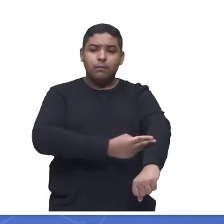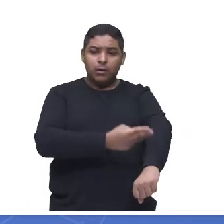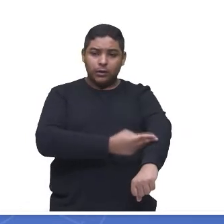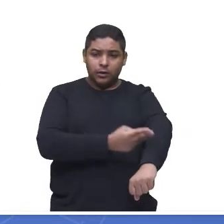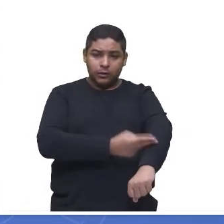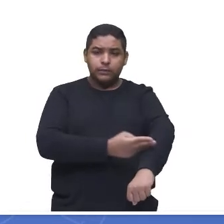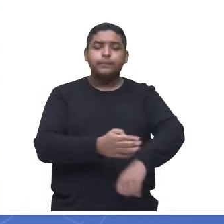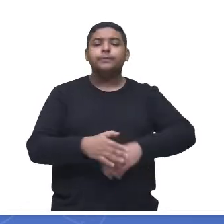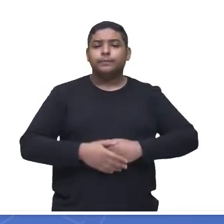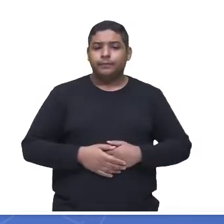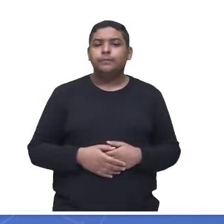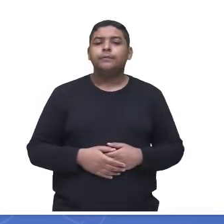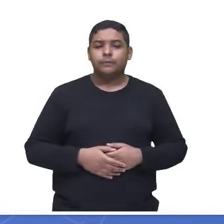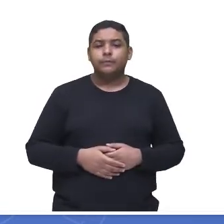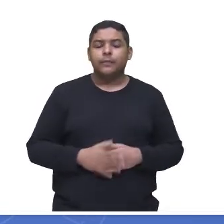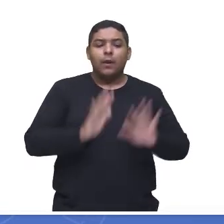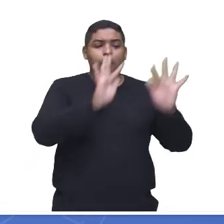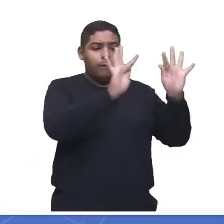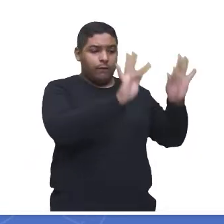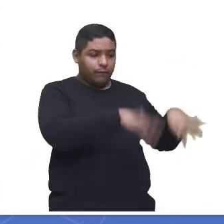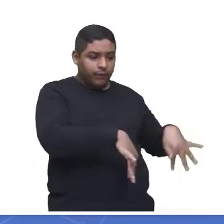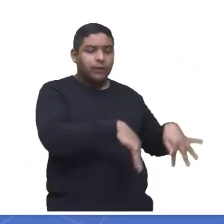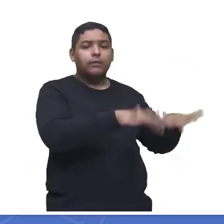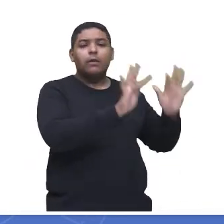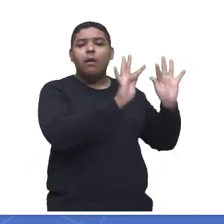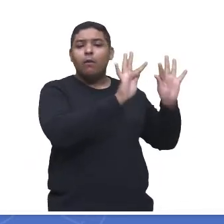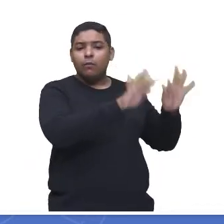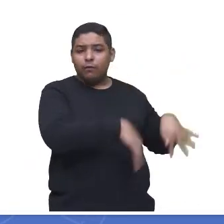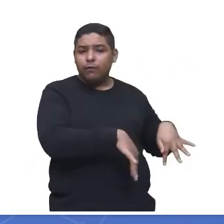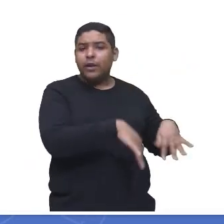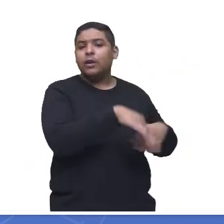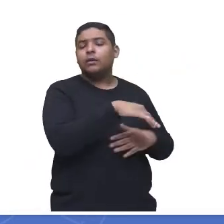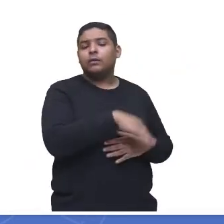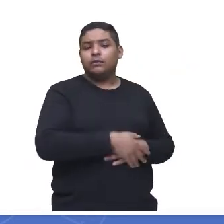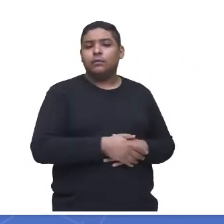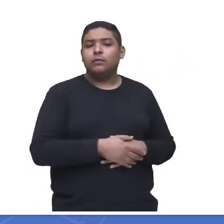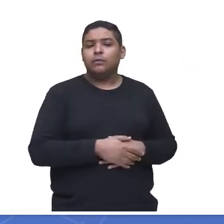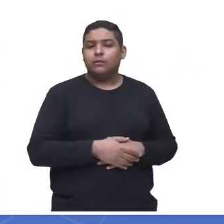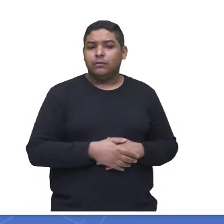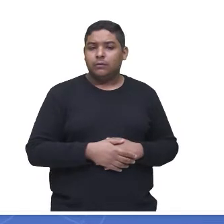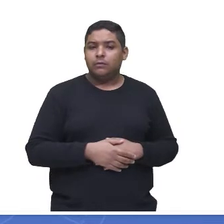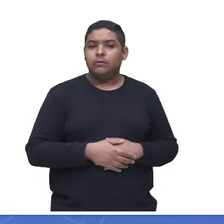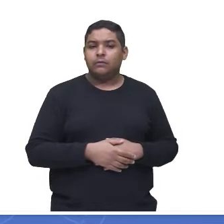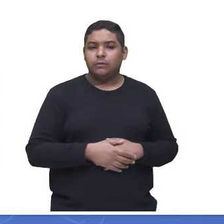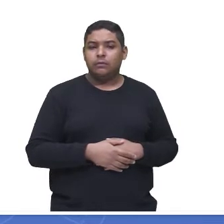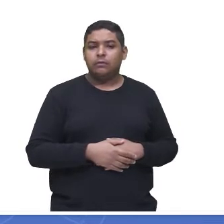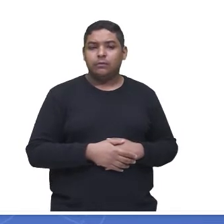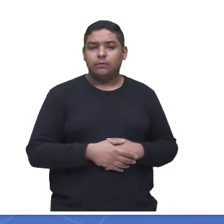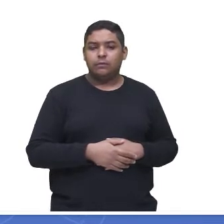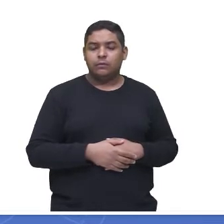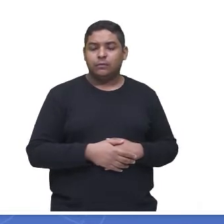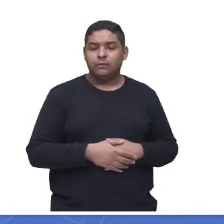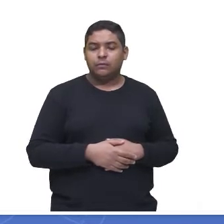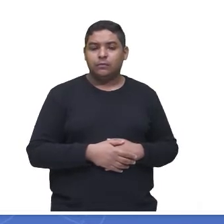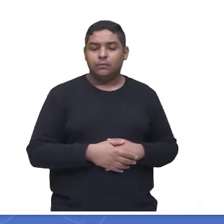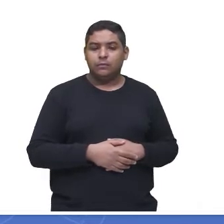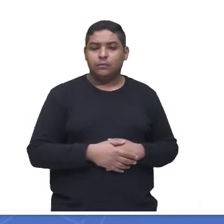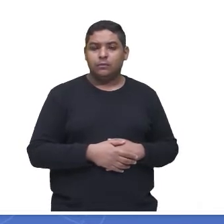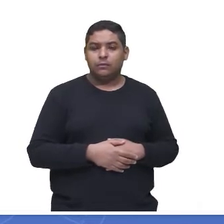vai acabar, né? Vai marcar o fim, assim, uma outra mentalidade, né? Que dessa teologia medieval de Deus no